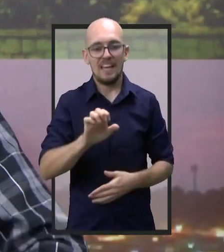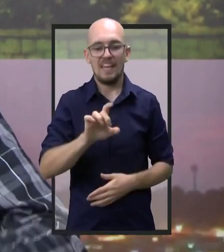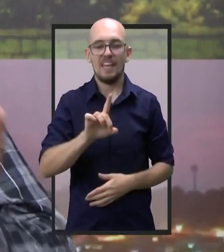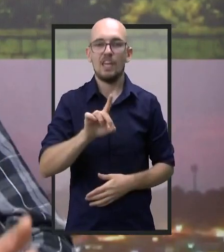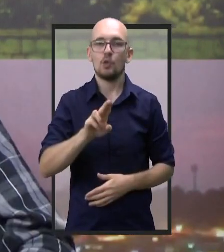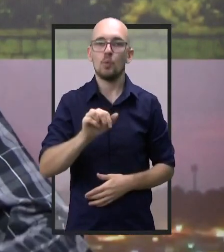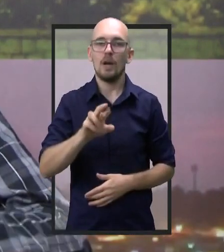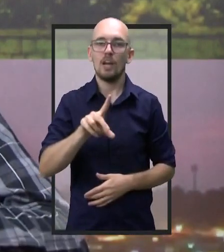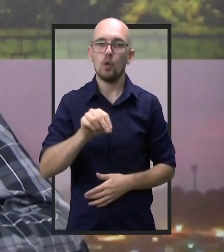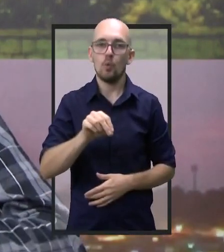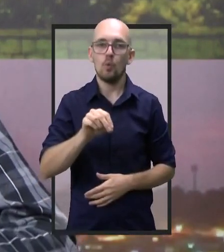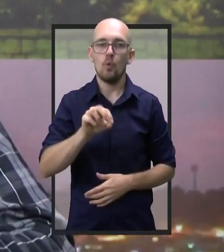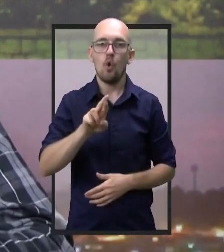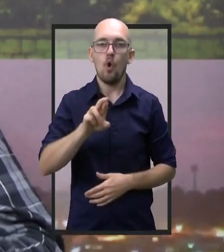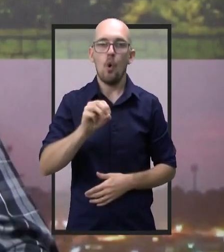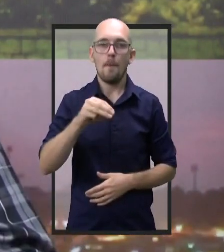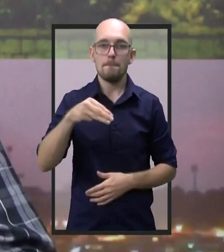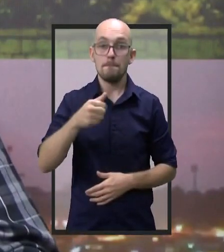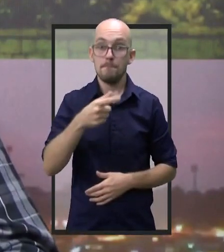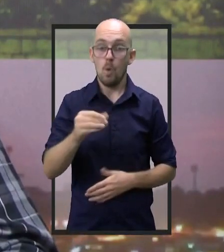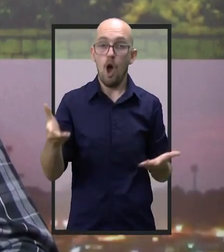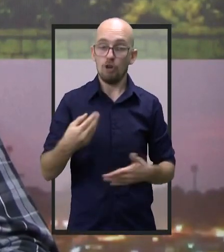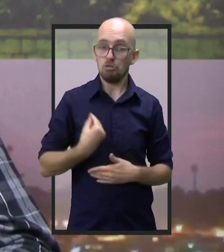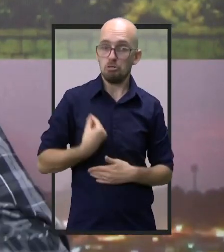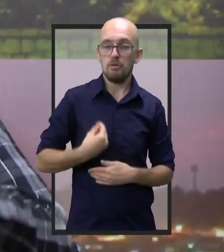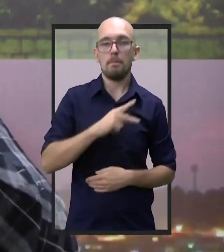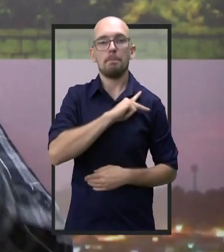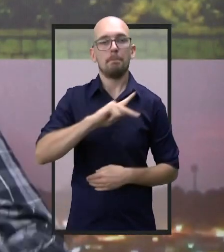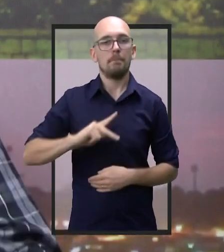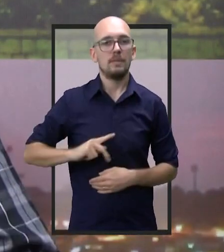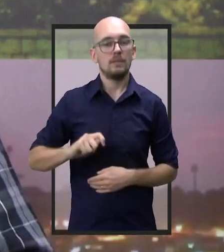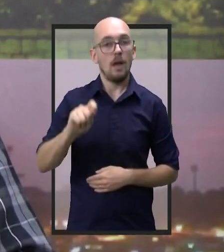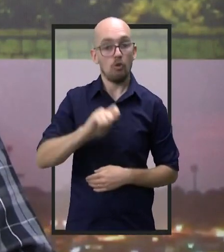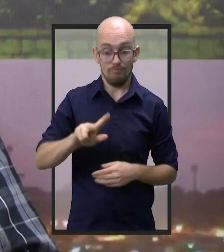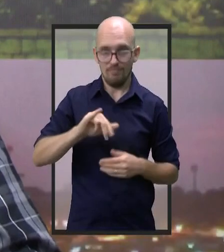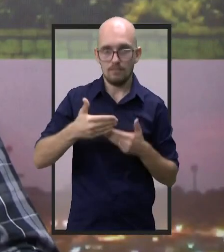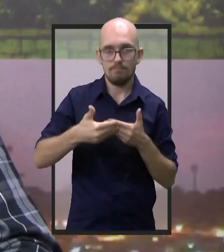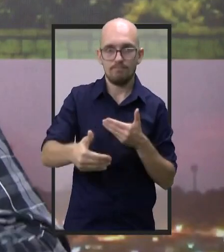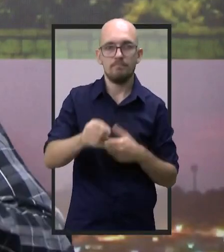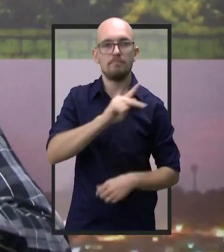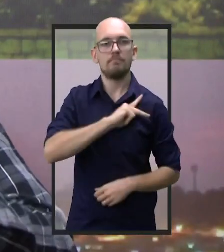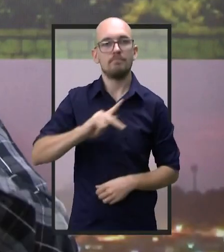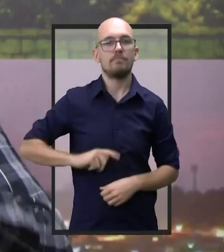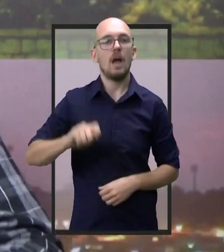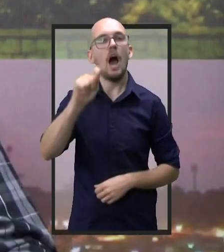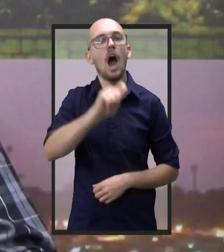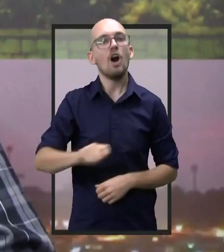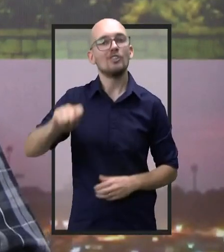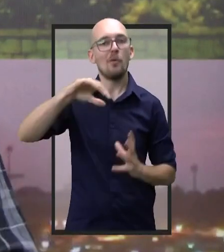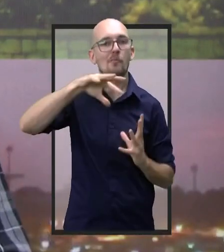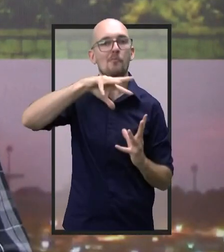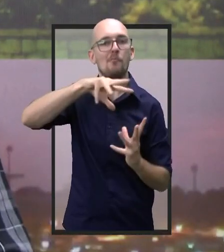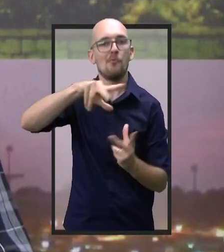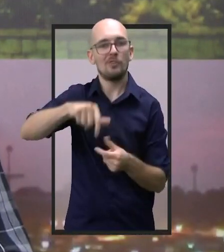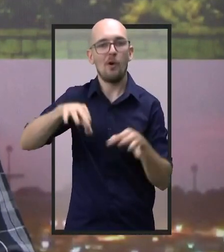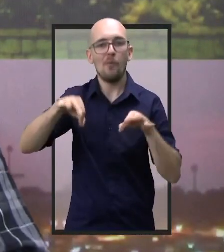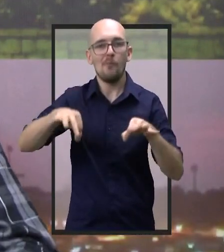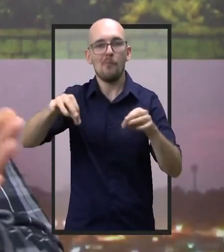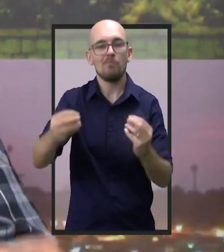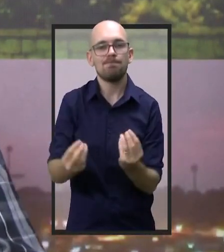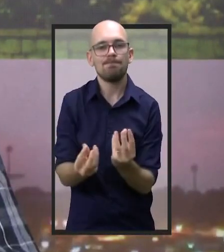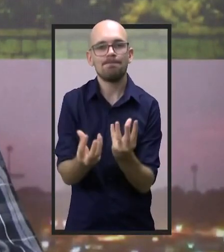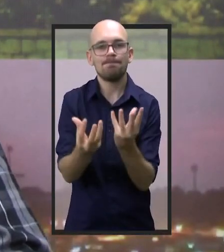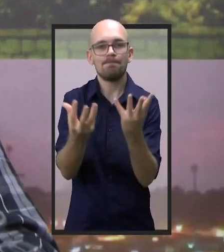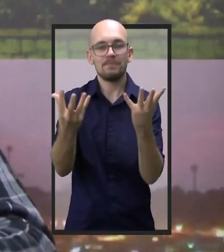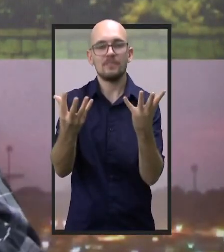Vasconcelos Romão, que agora é o presidente da associação, vai assumir como presidente da Associação Mundial dos Produtores de Açúcar a